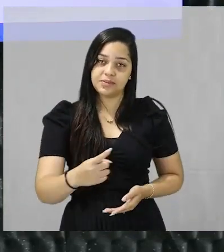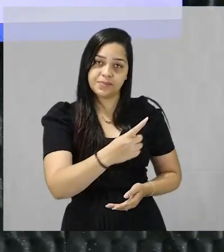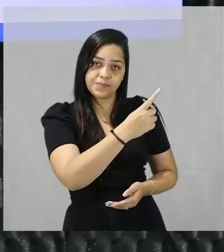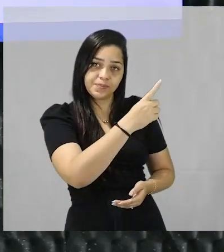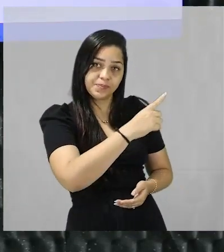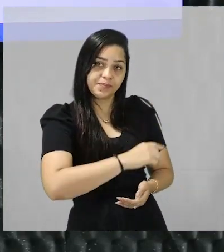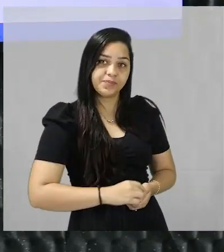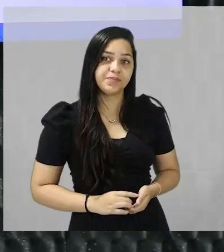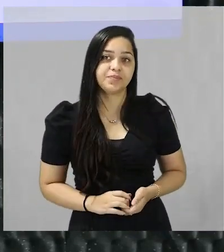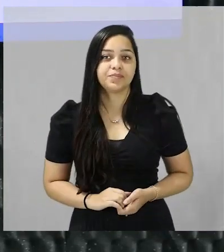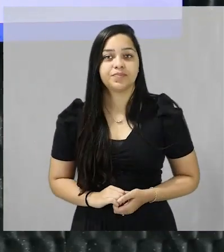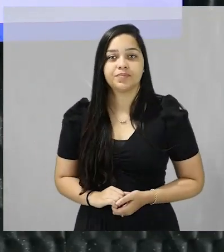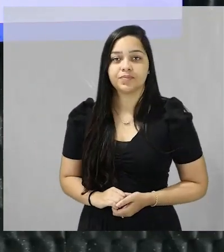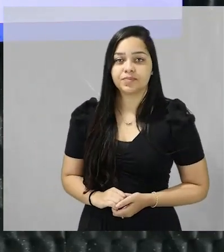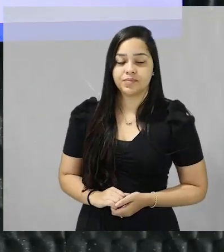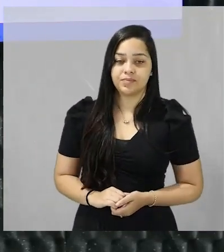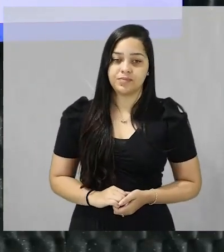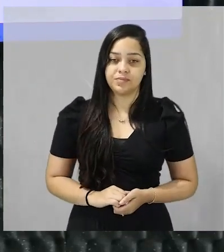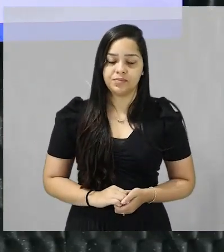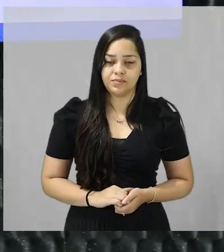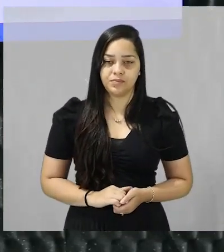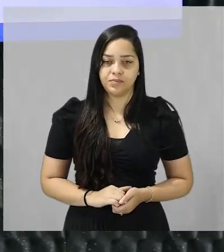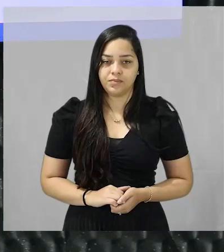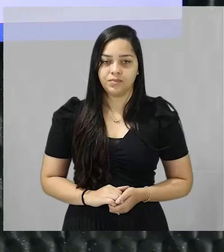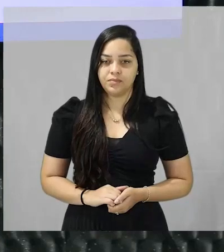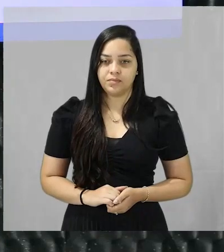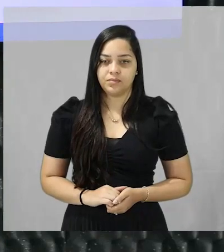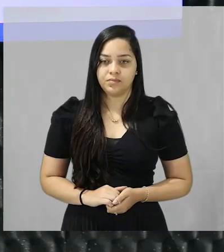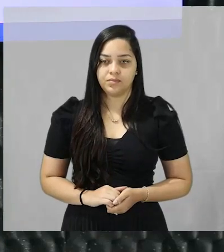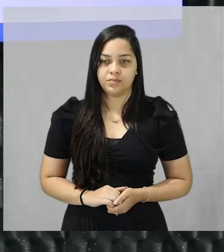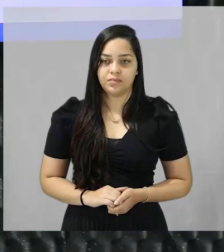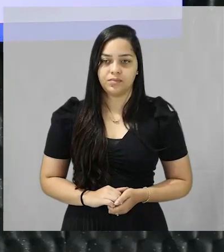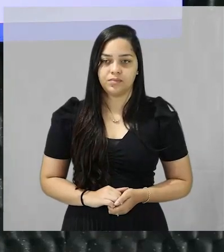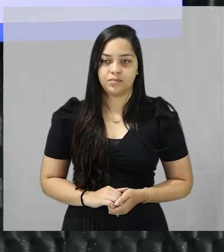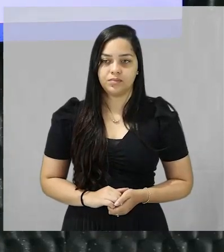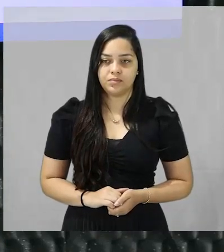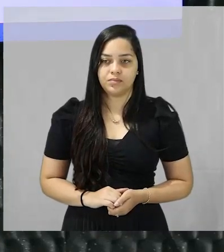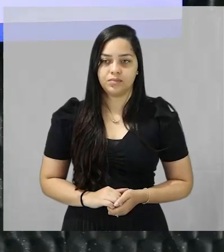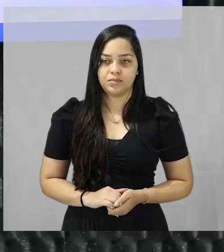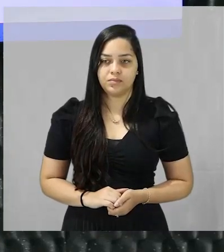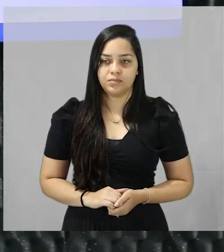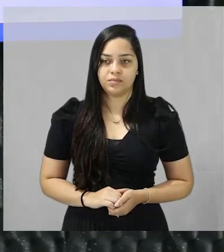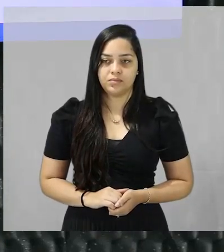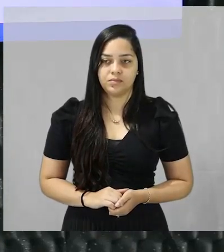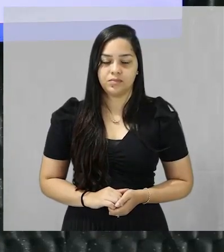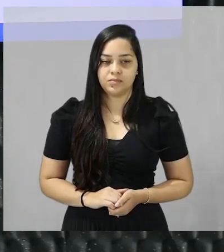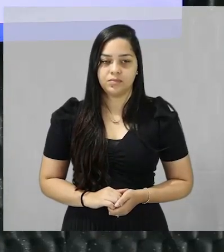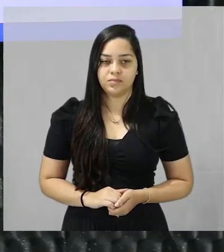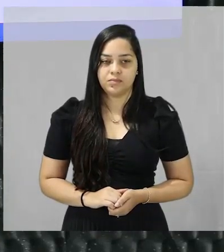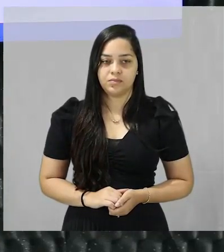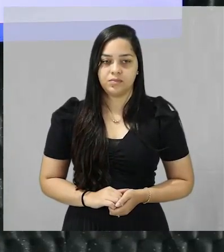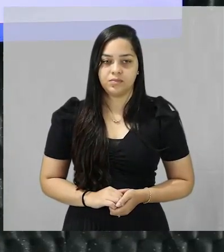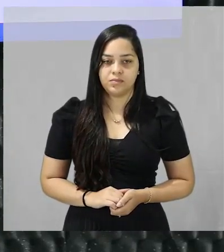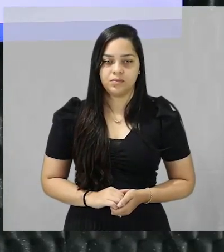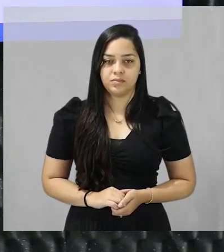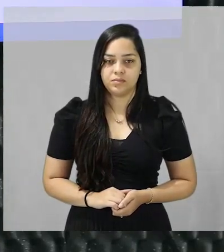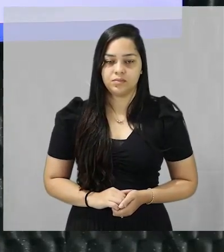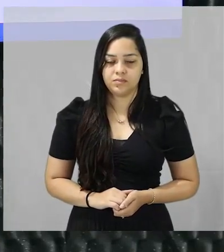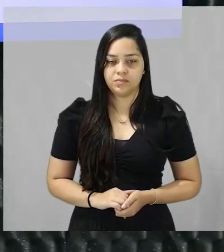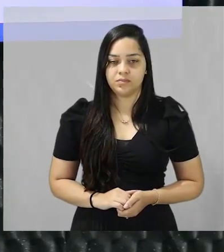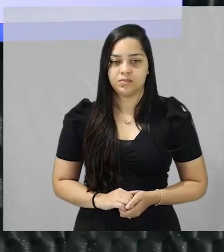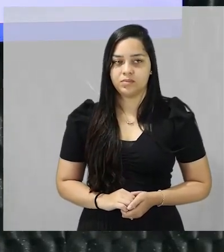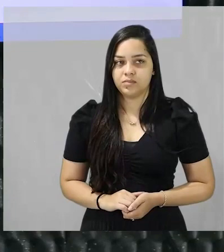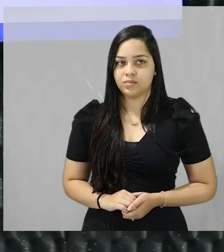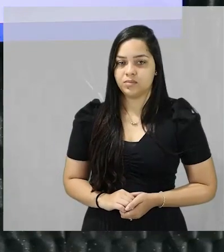Shogaos são constituintes que dão sabor intenso do gengibre, semelhantes em estrutura química